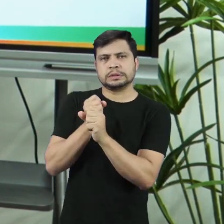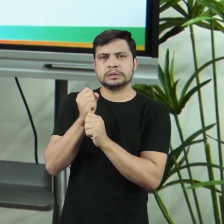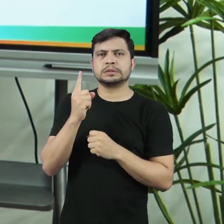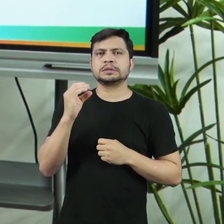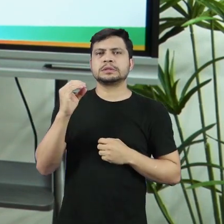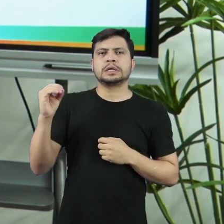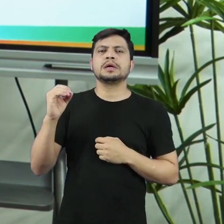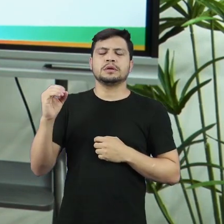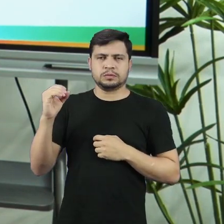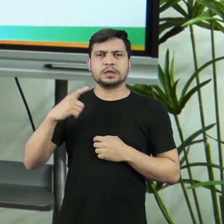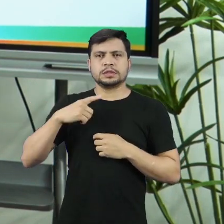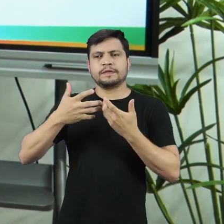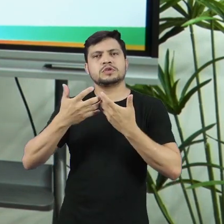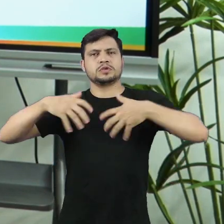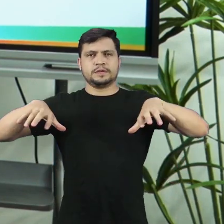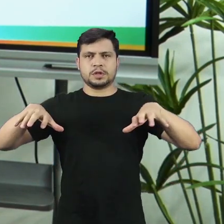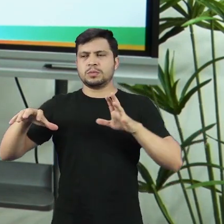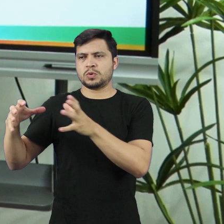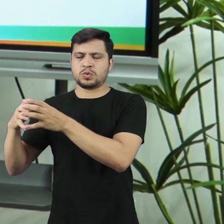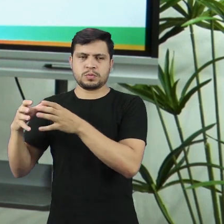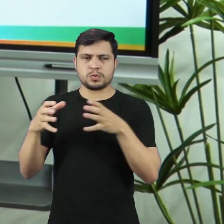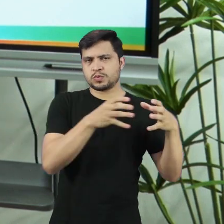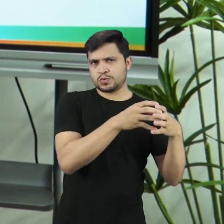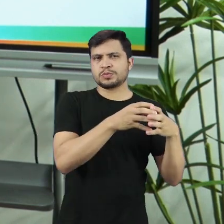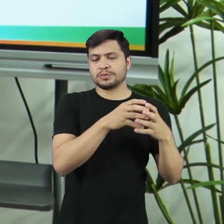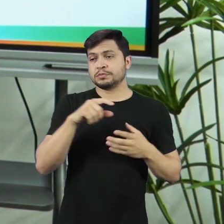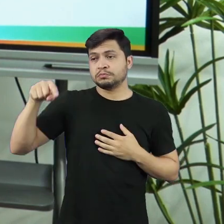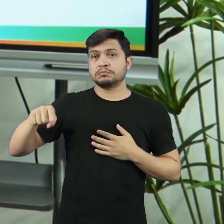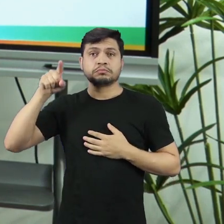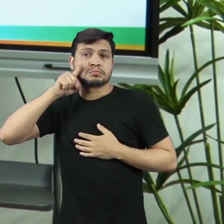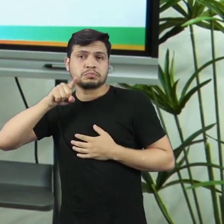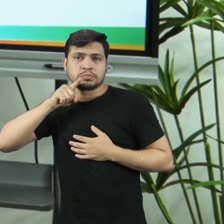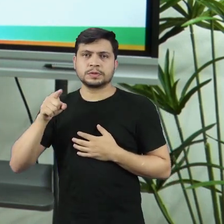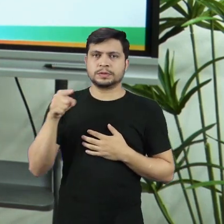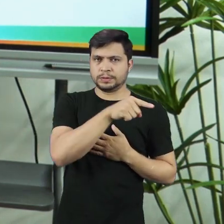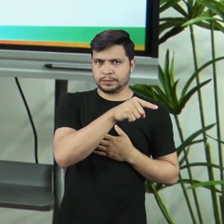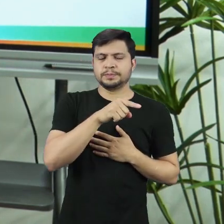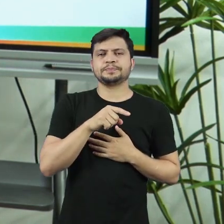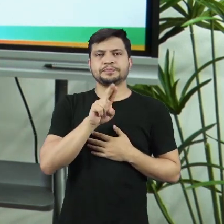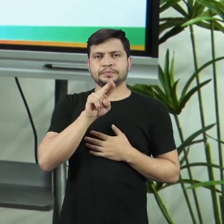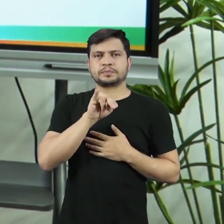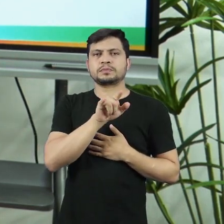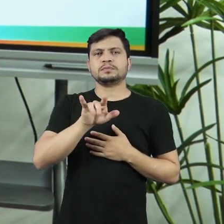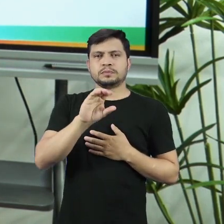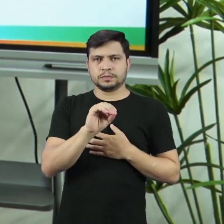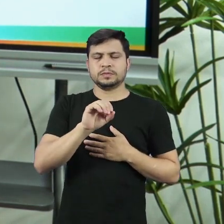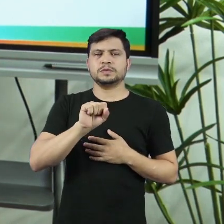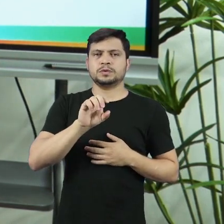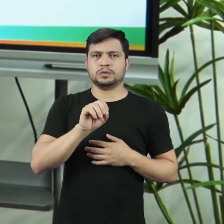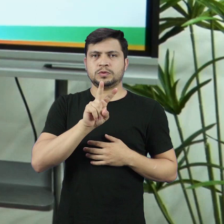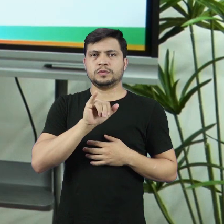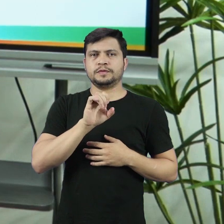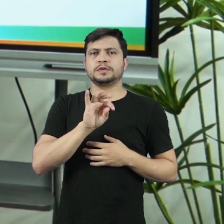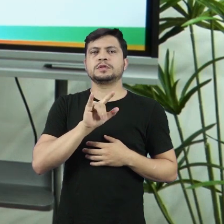blocos, entre dois grandes grupos, que foram os Estados Unidos e a União Soviética. Esse conflito que nunca chegou a acontecer em vias de